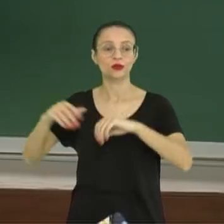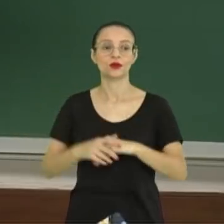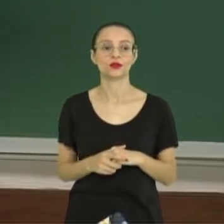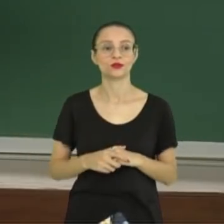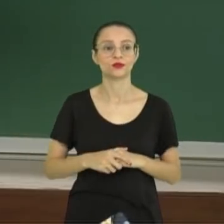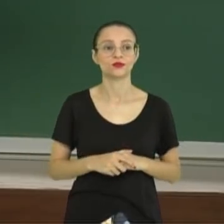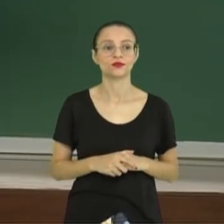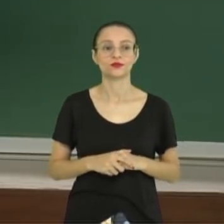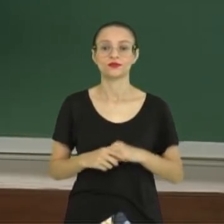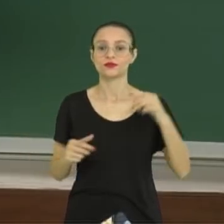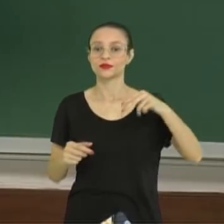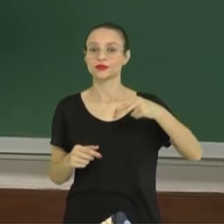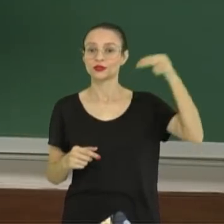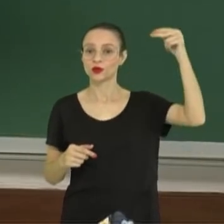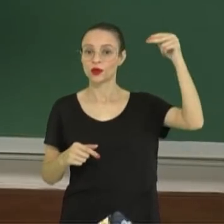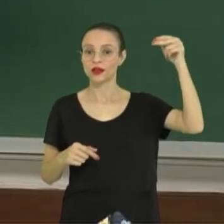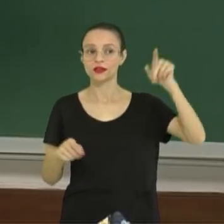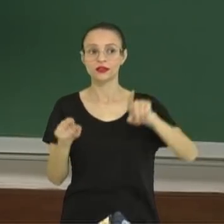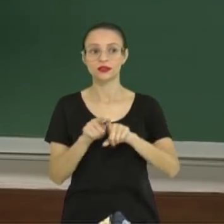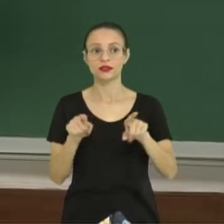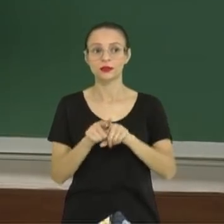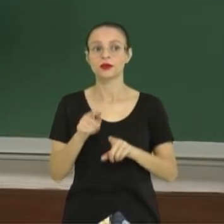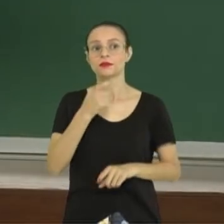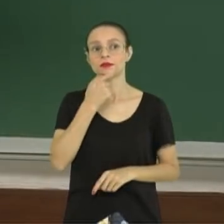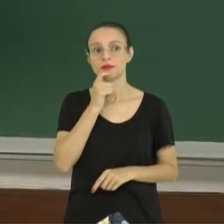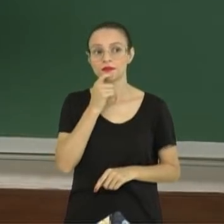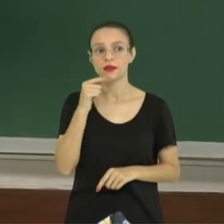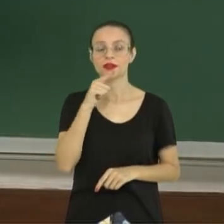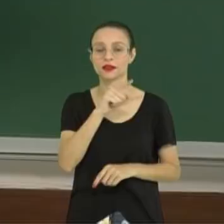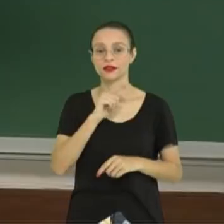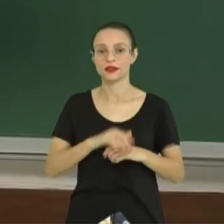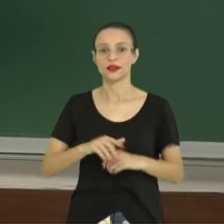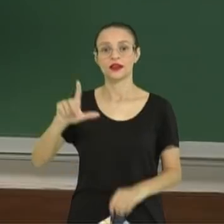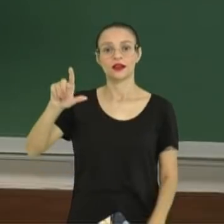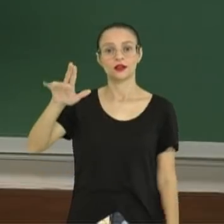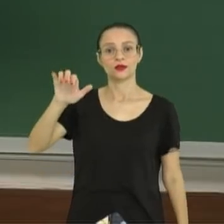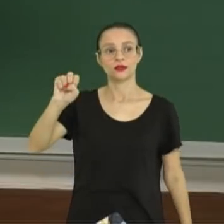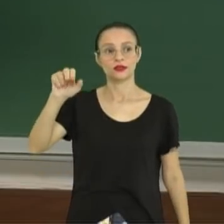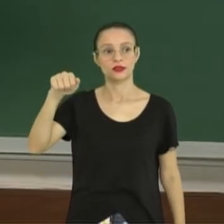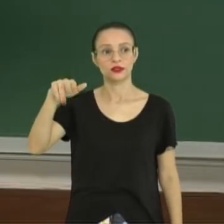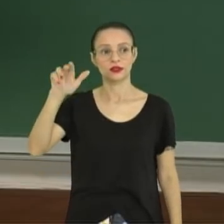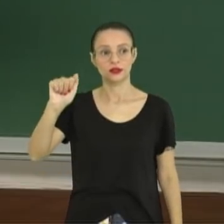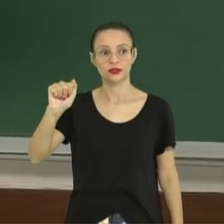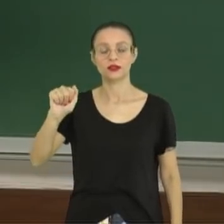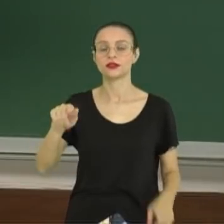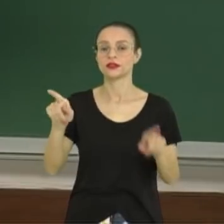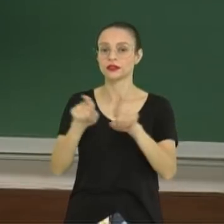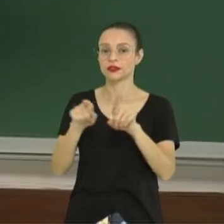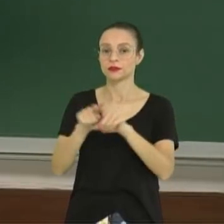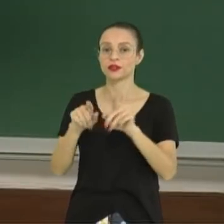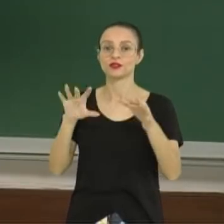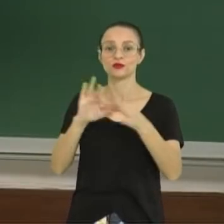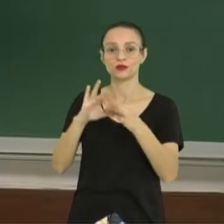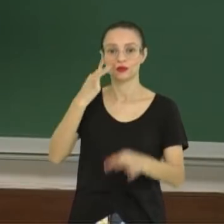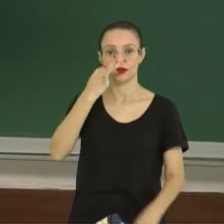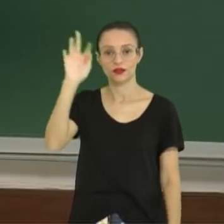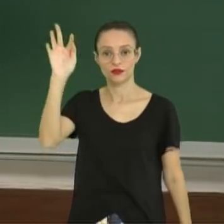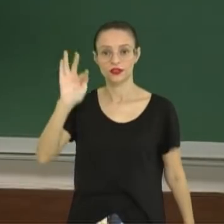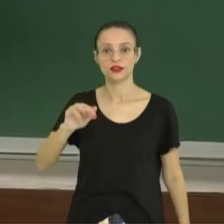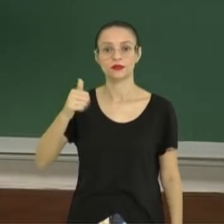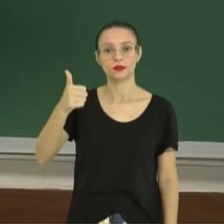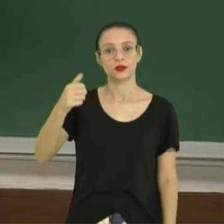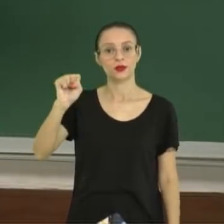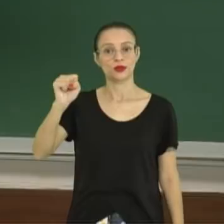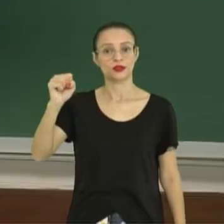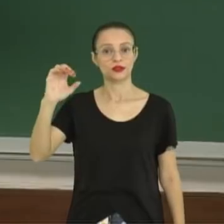a parte aqui, ó, noroeste, foi cedida pela Inglaterra, a Louisiana foi adquirida junto à França em 1803. Né?